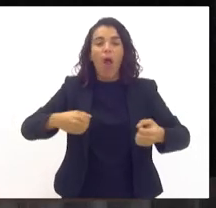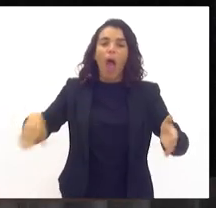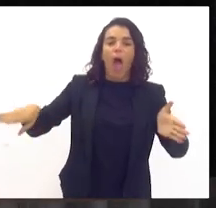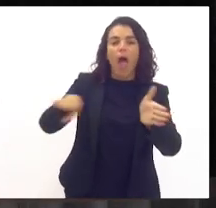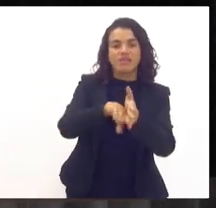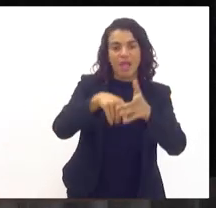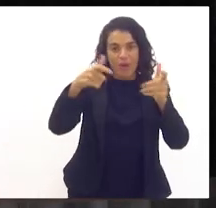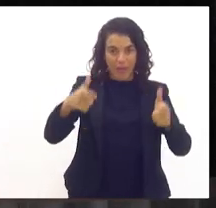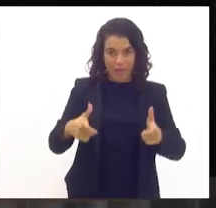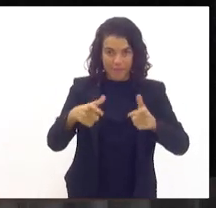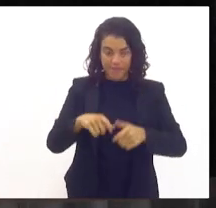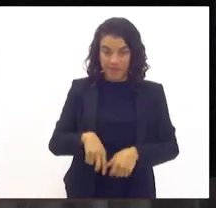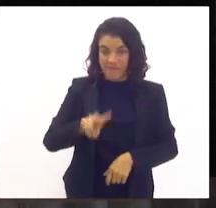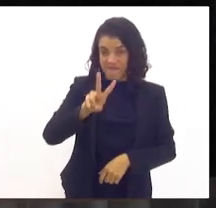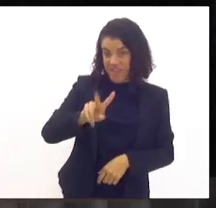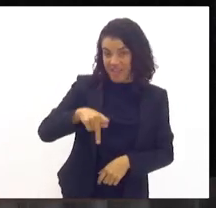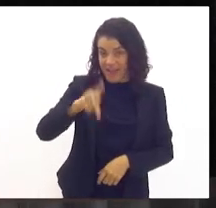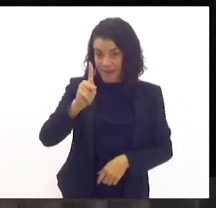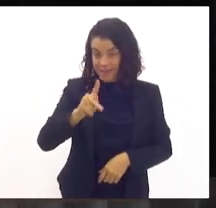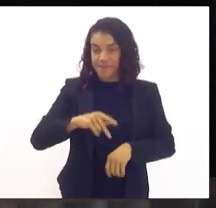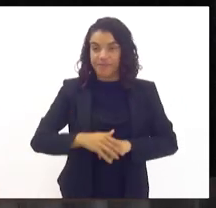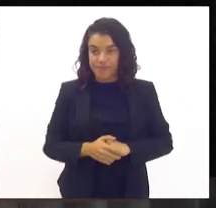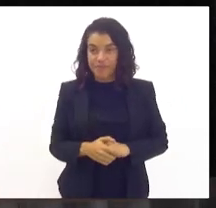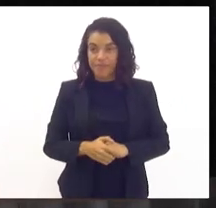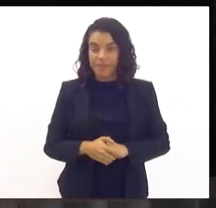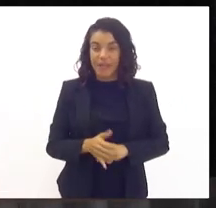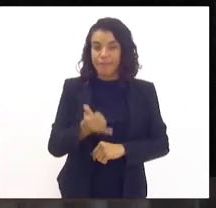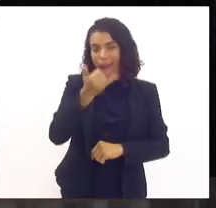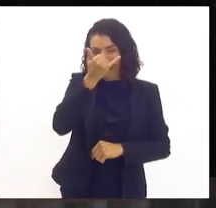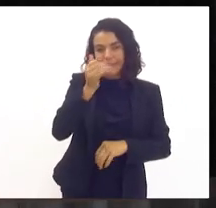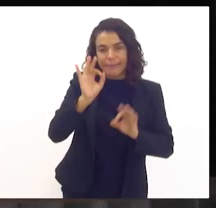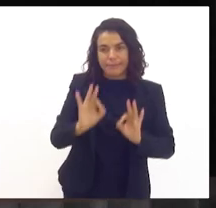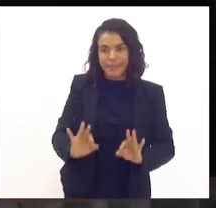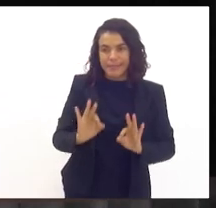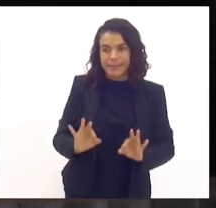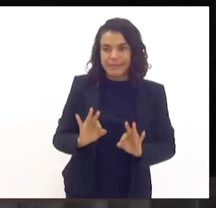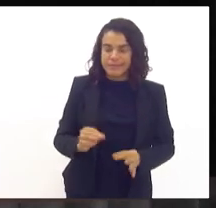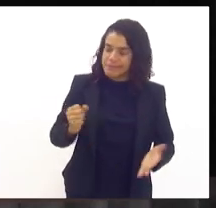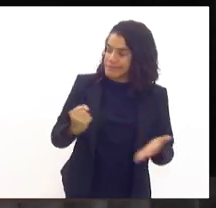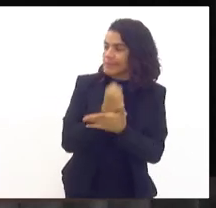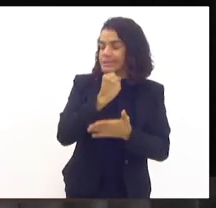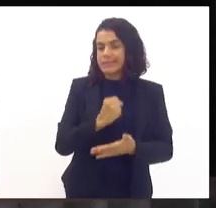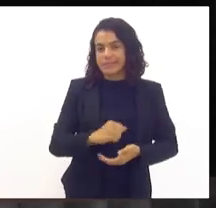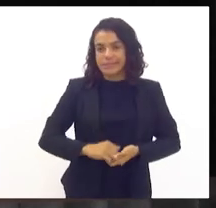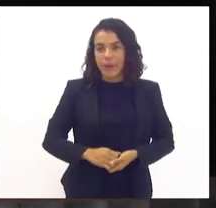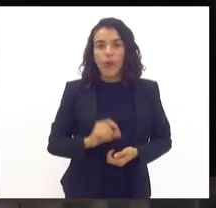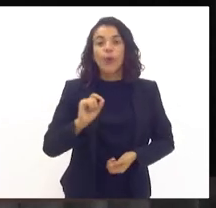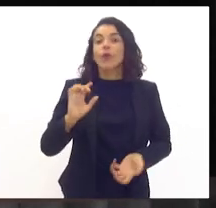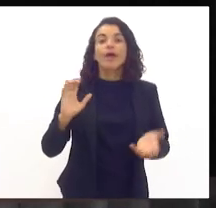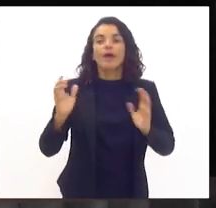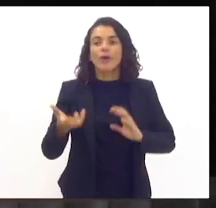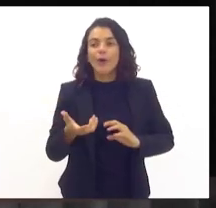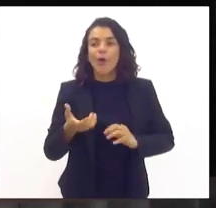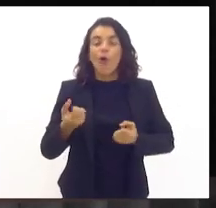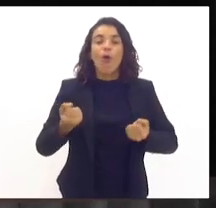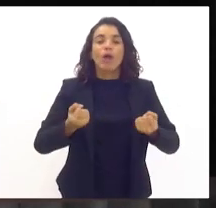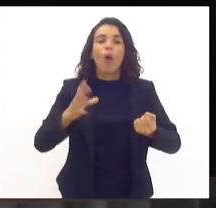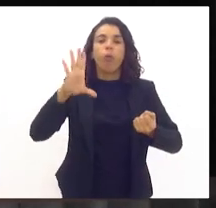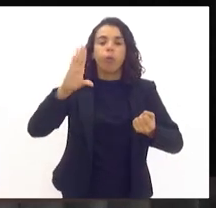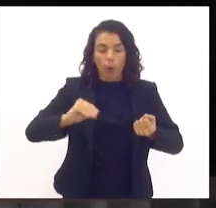queriam. Chegando lá, o azar meu, né? Digo, porra, o que que aconteceu? O carro